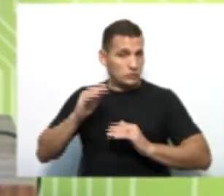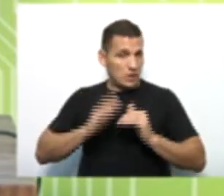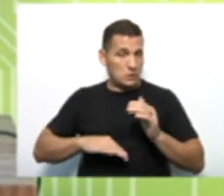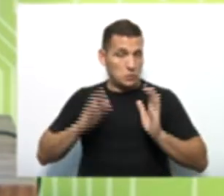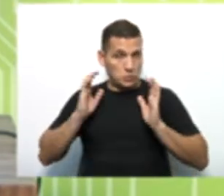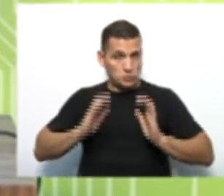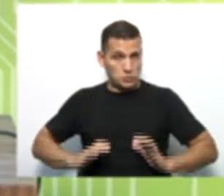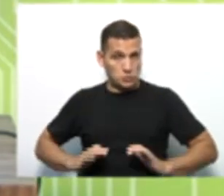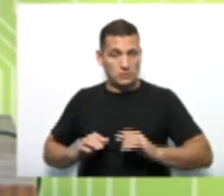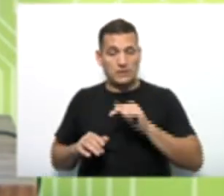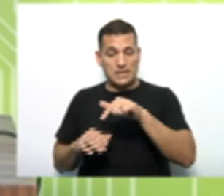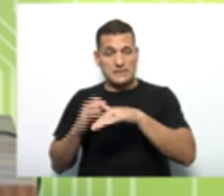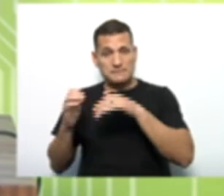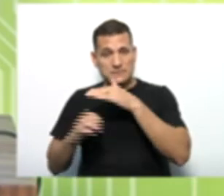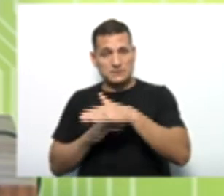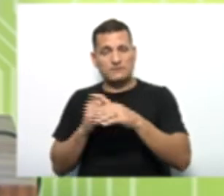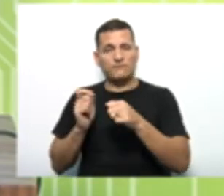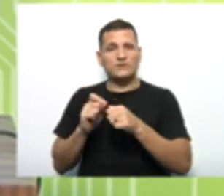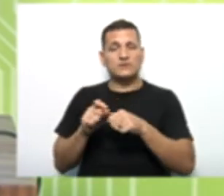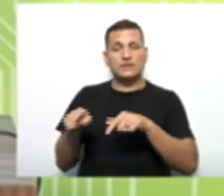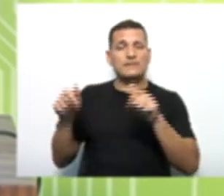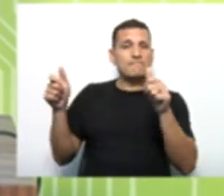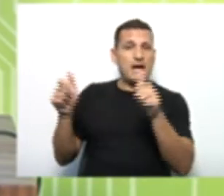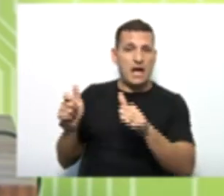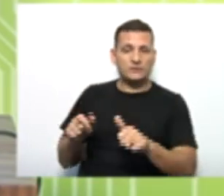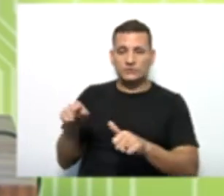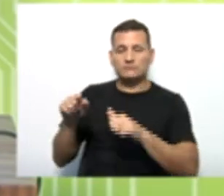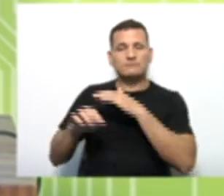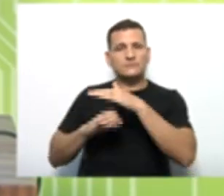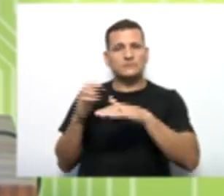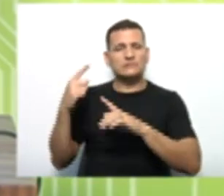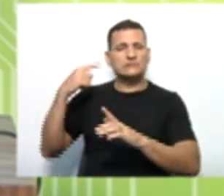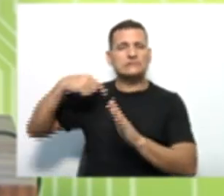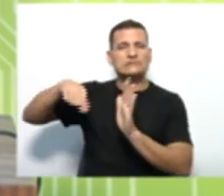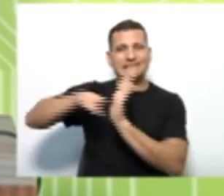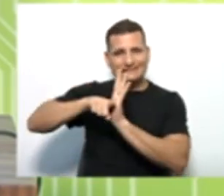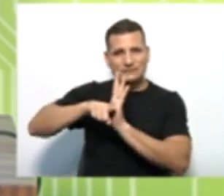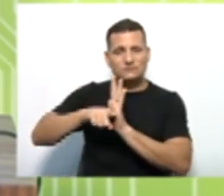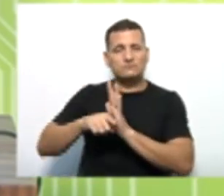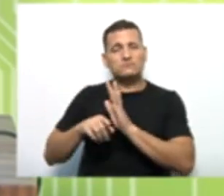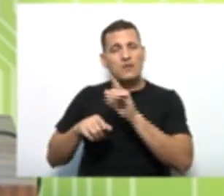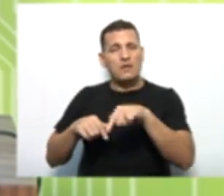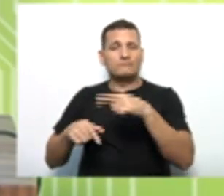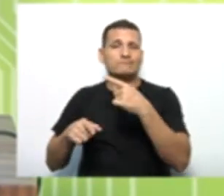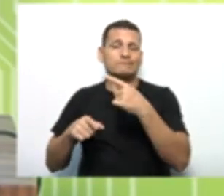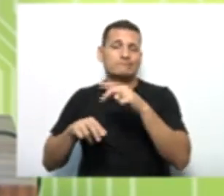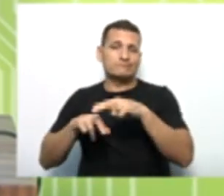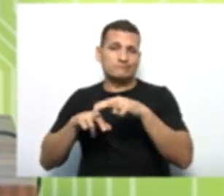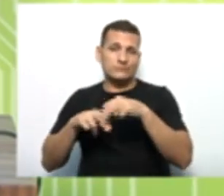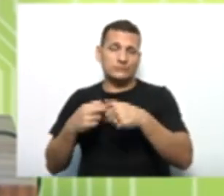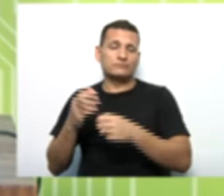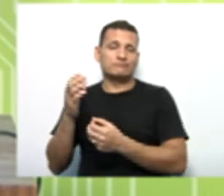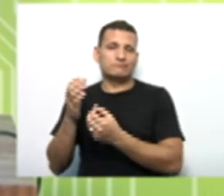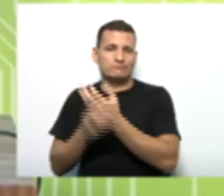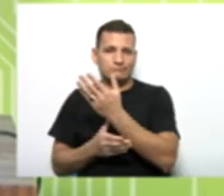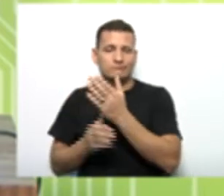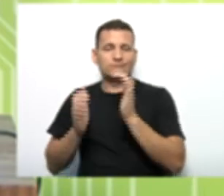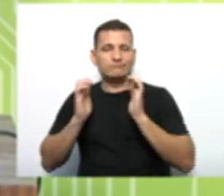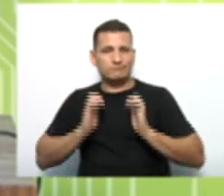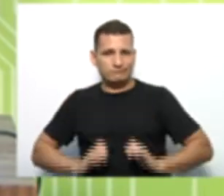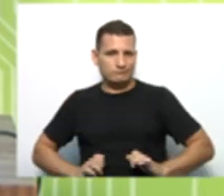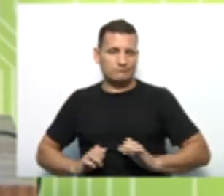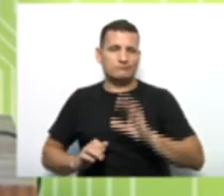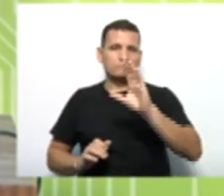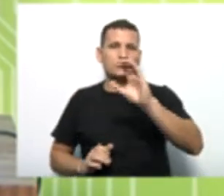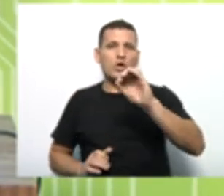empresa fazerem com que a imagem da empresa se torne negativa, é que muitas vezes se estabelece o código de ética. E aí a gente vai